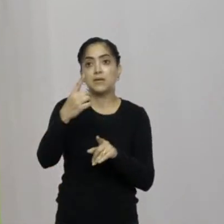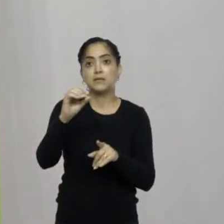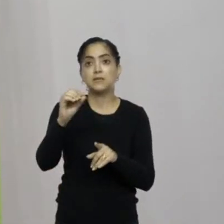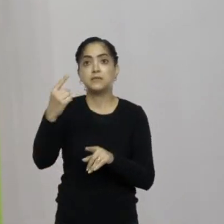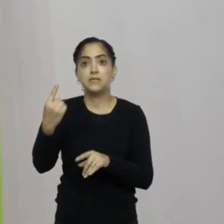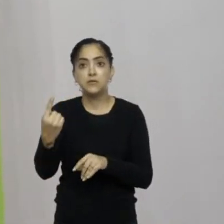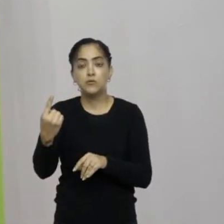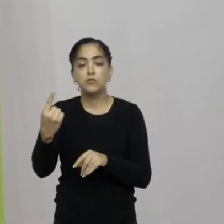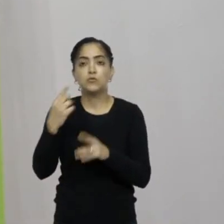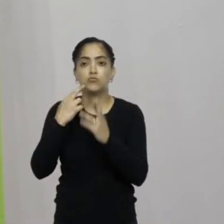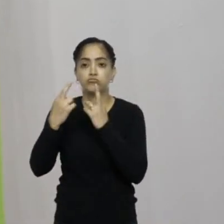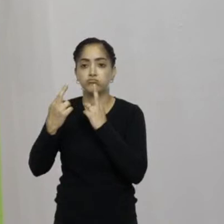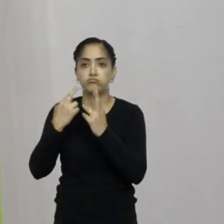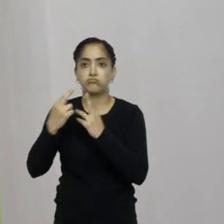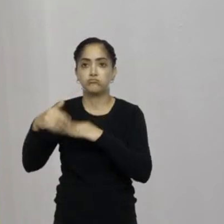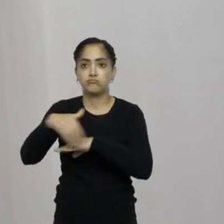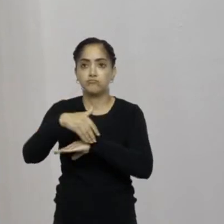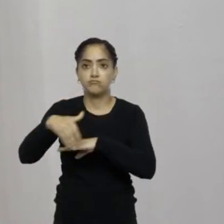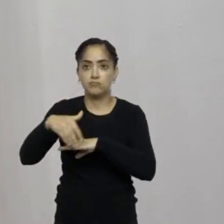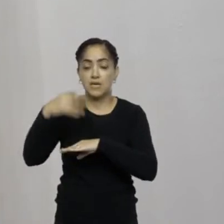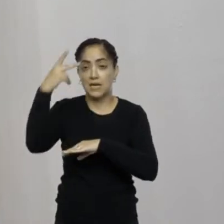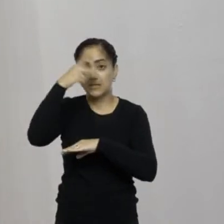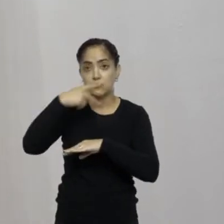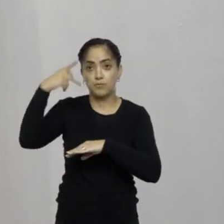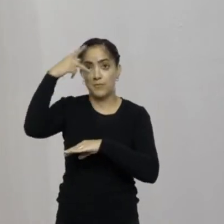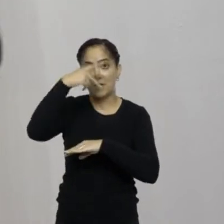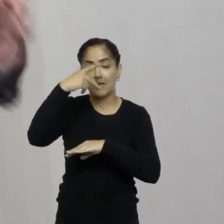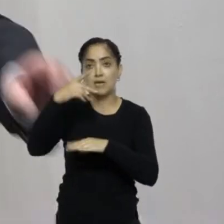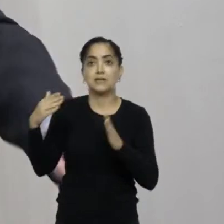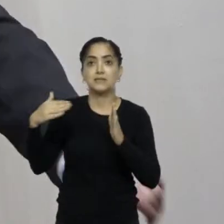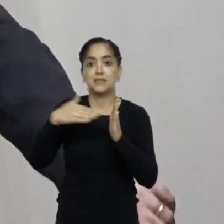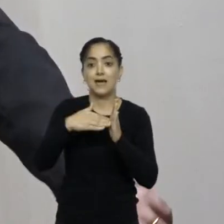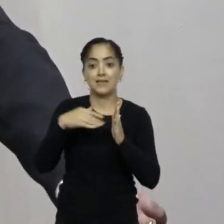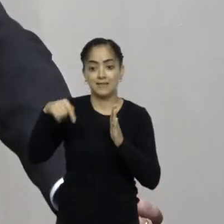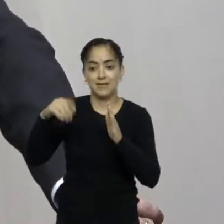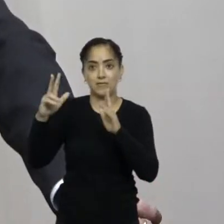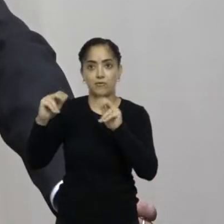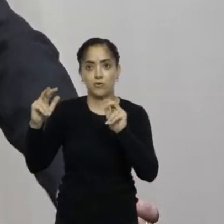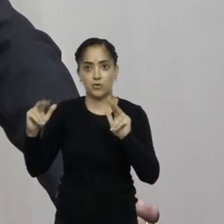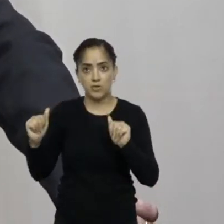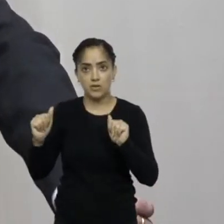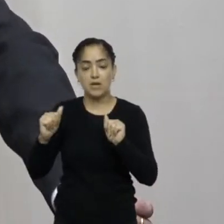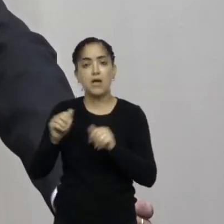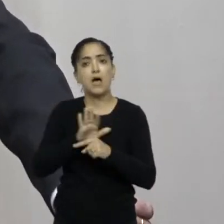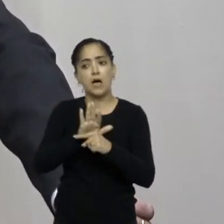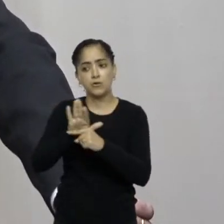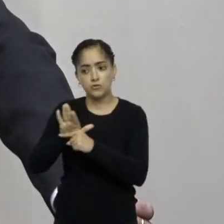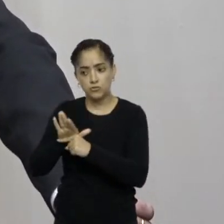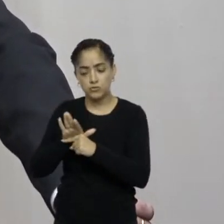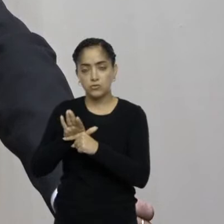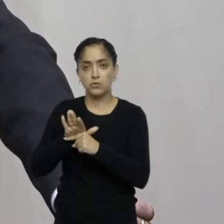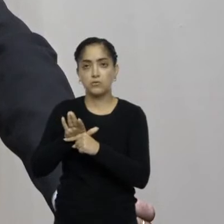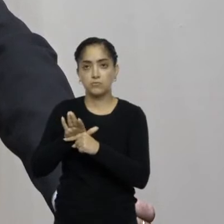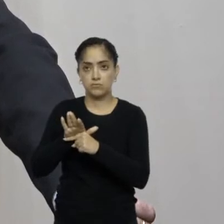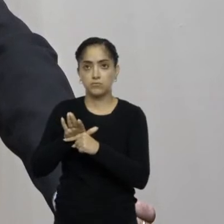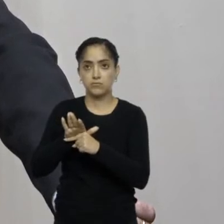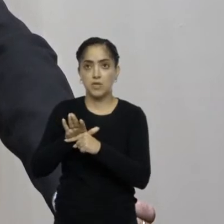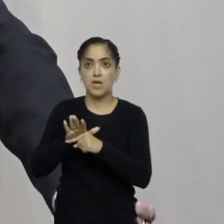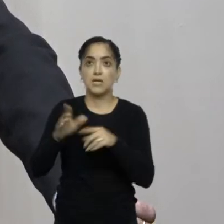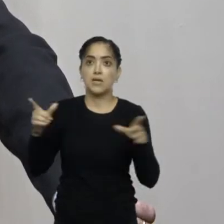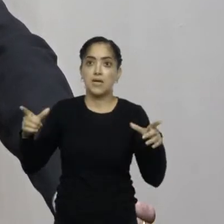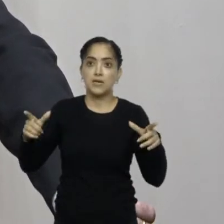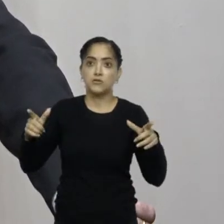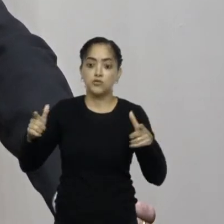faixa de Palhoça e até aqui, ajudou muito na diminuição